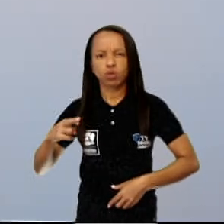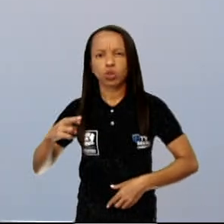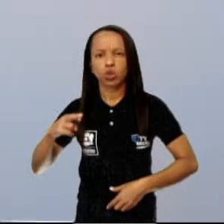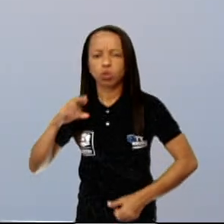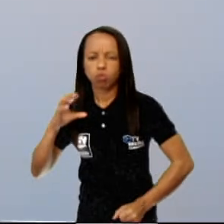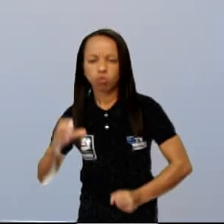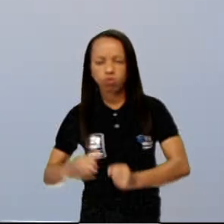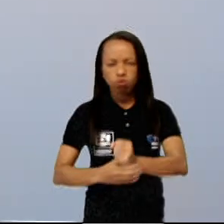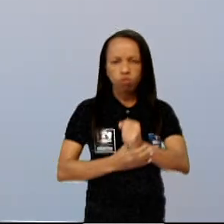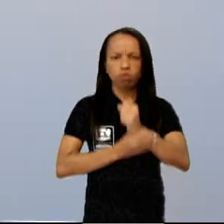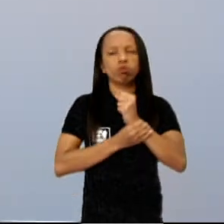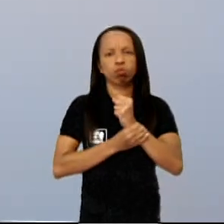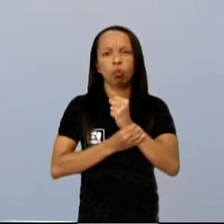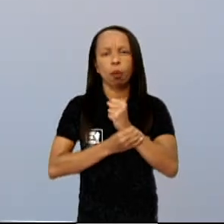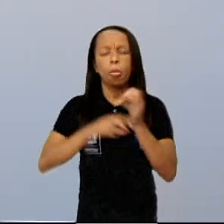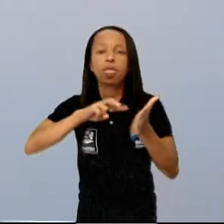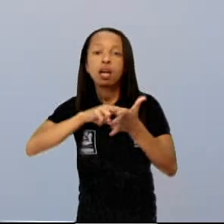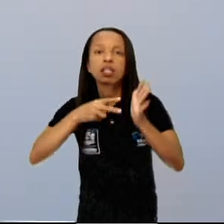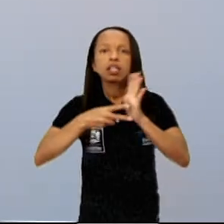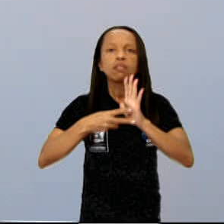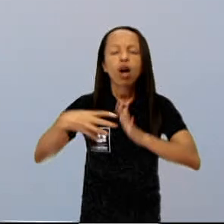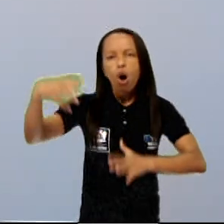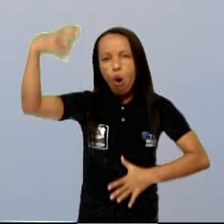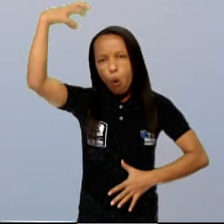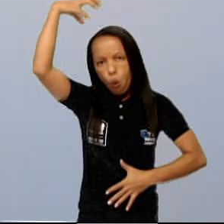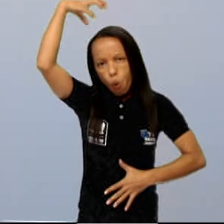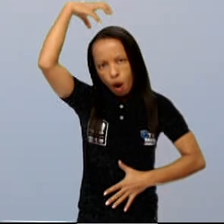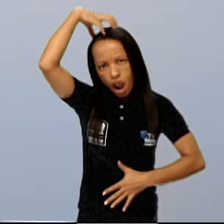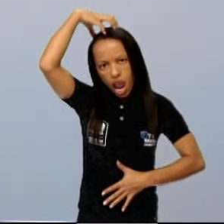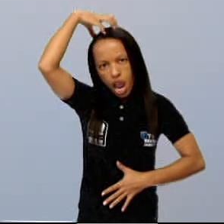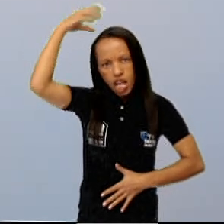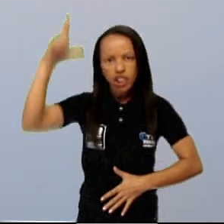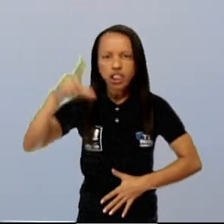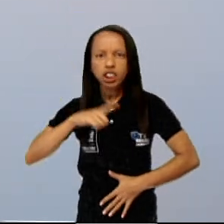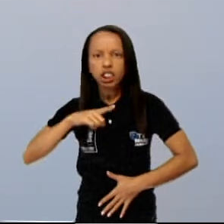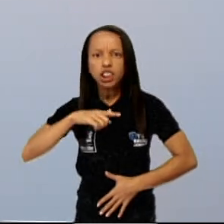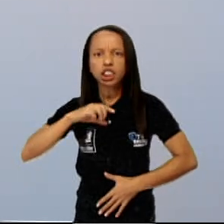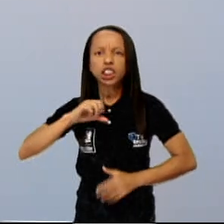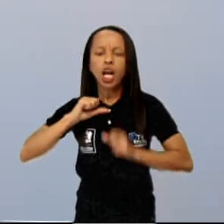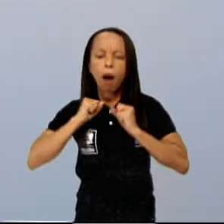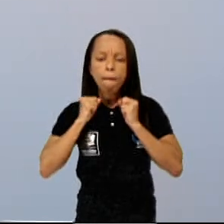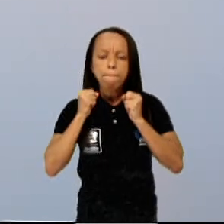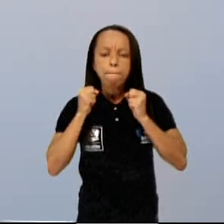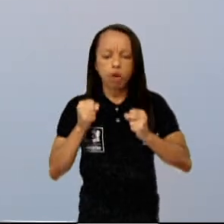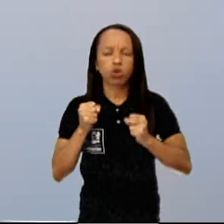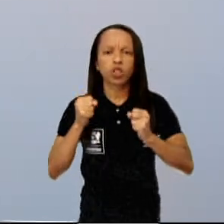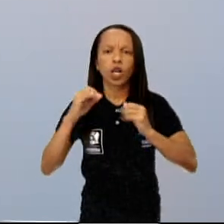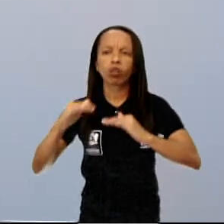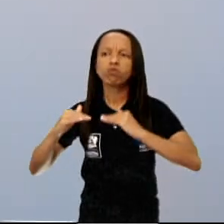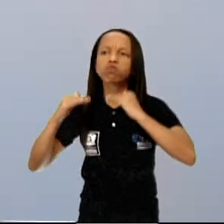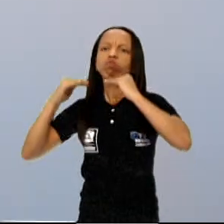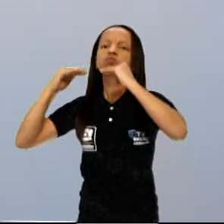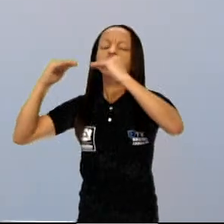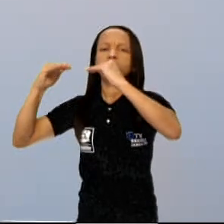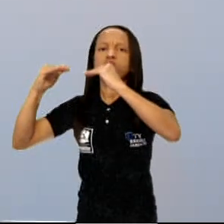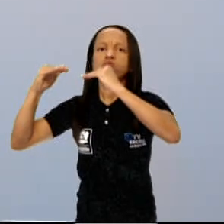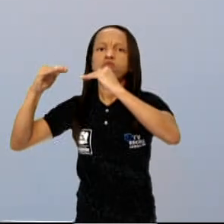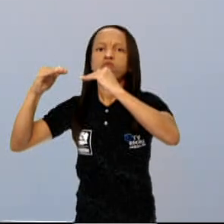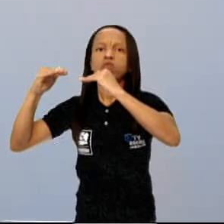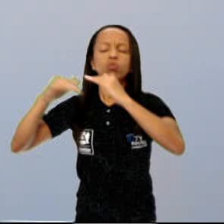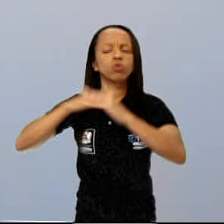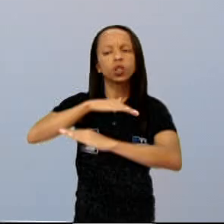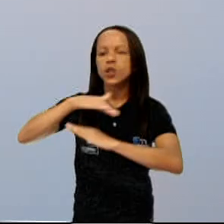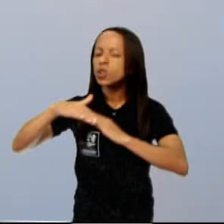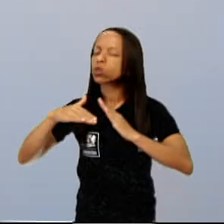tinha poderes que passavam por cima de todas as estruturas. Por exemplo, se de repente alguém realizasse um